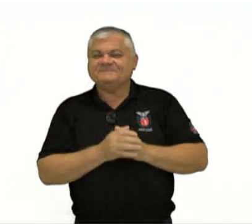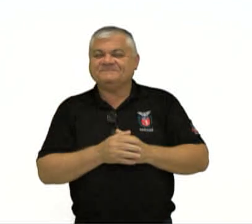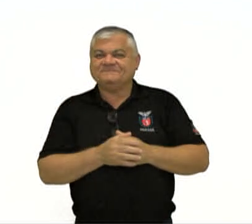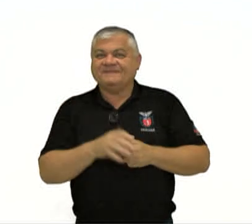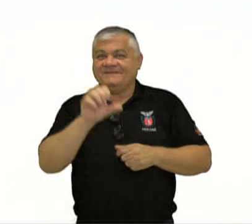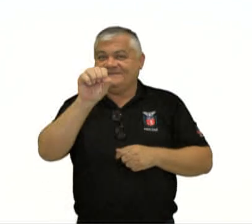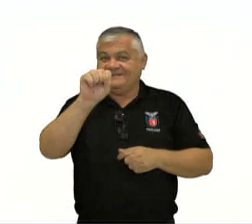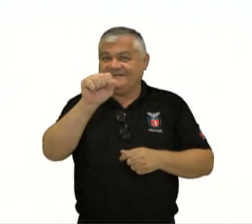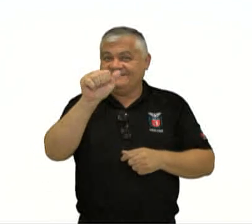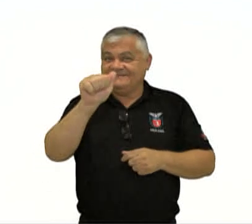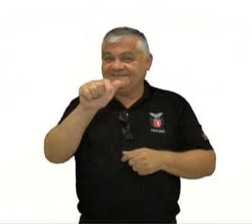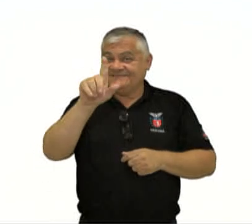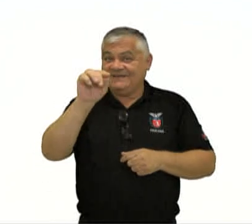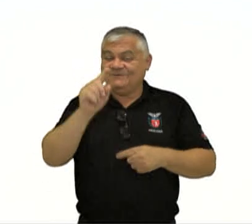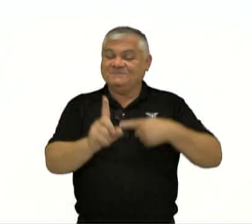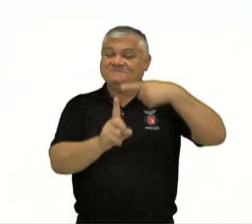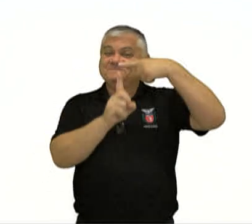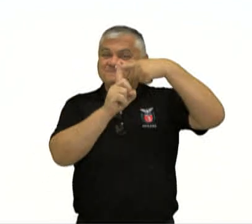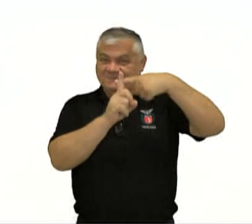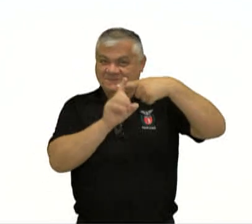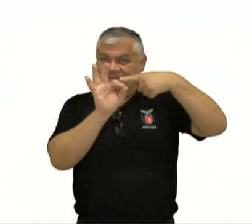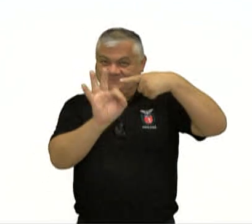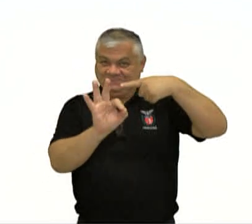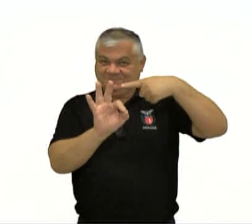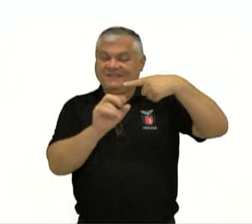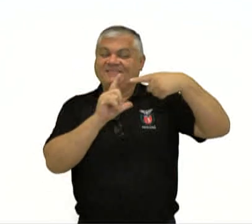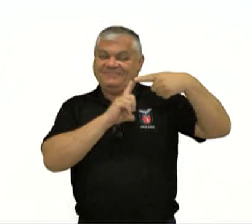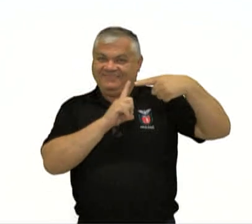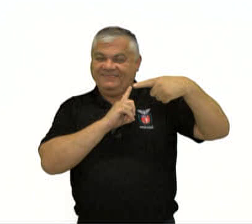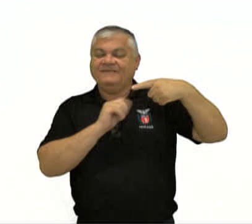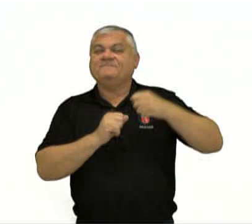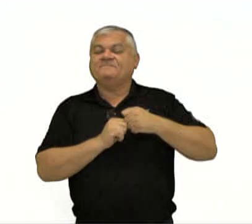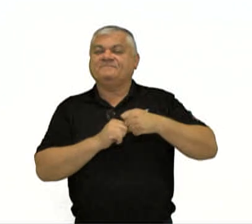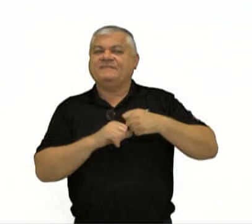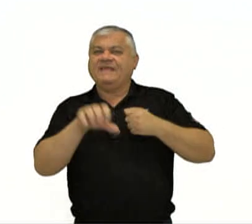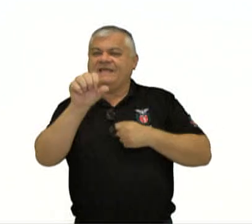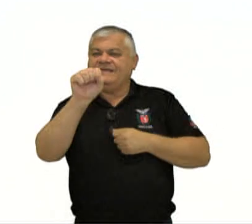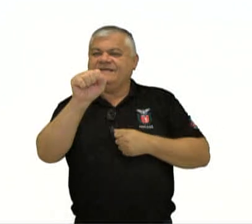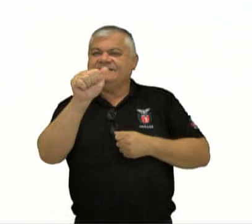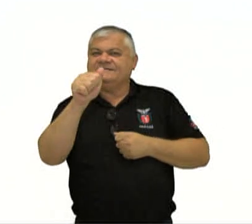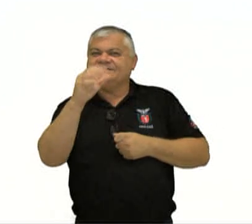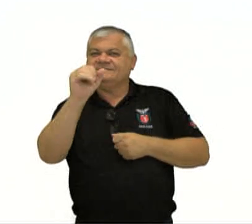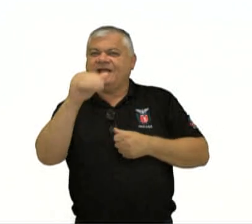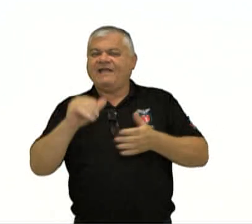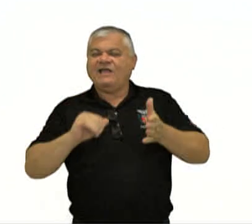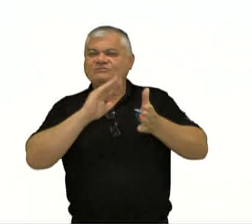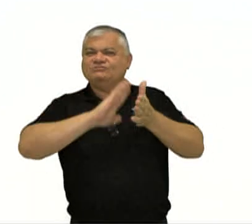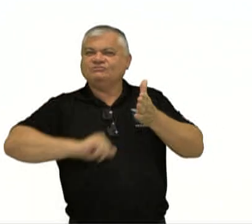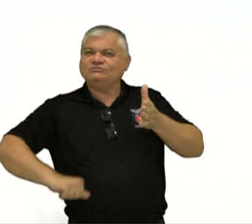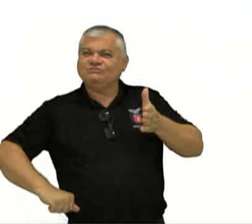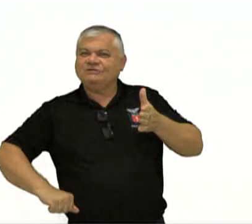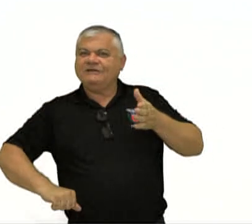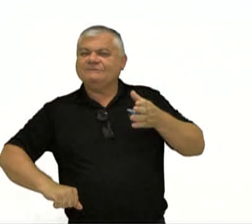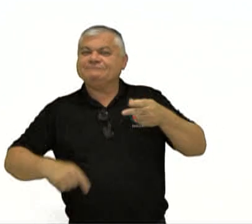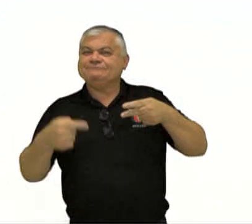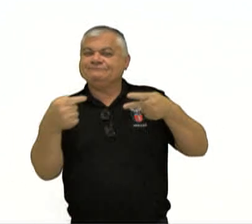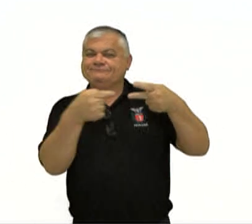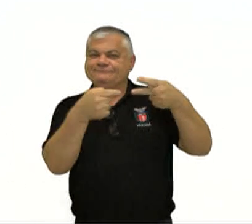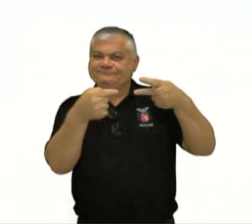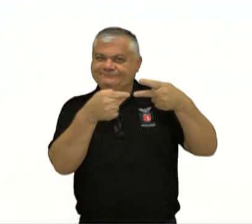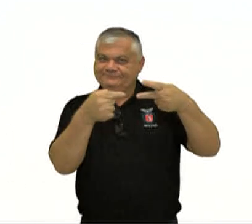Saldo, número positivo, porque está na conta, mais 50. Sacar R$200, você retirou da